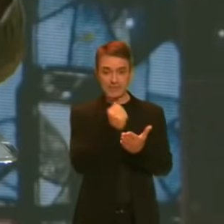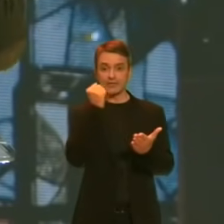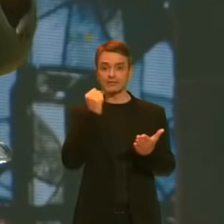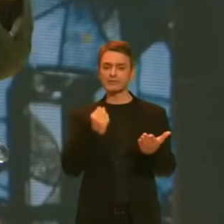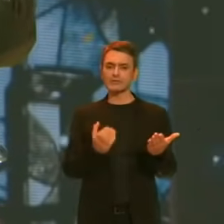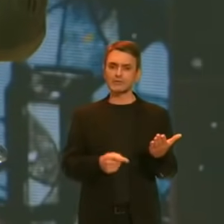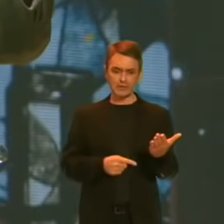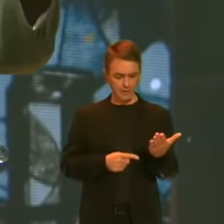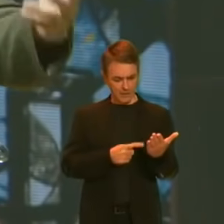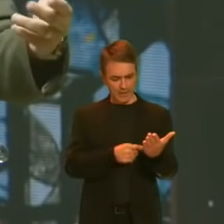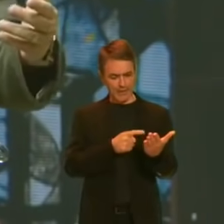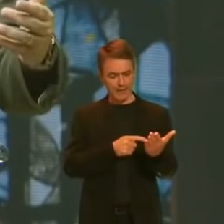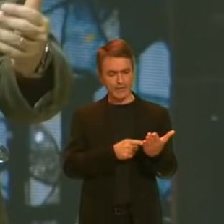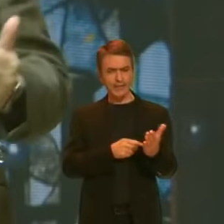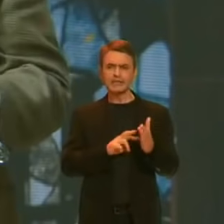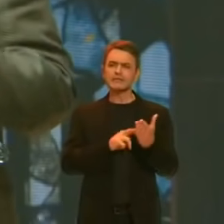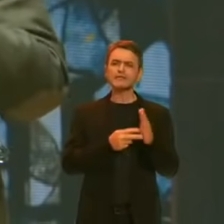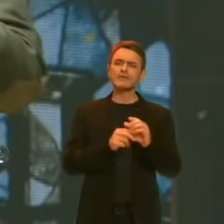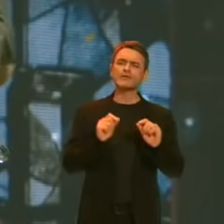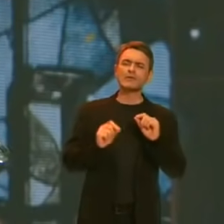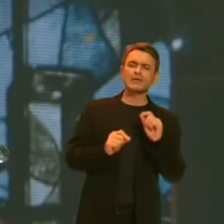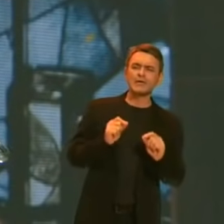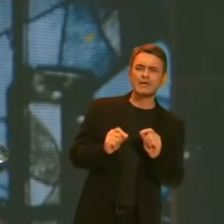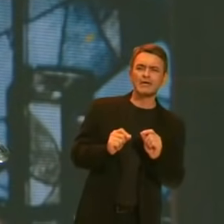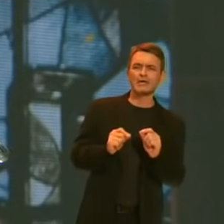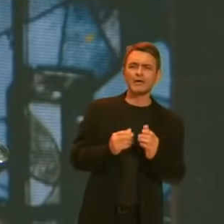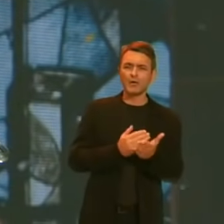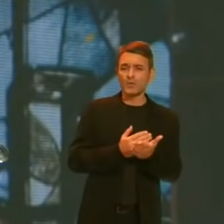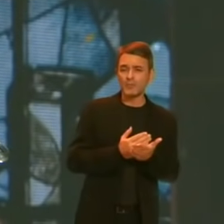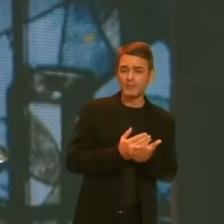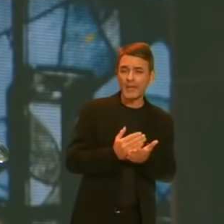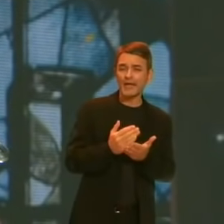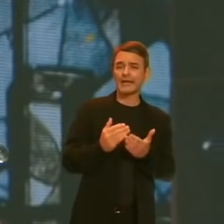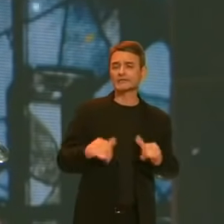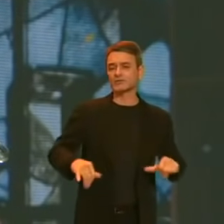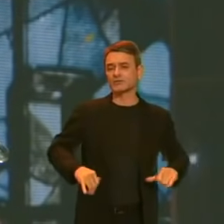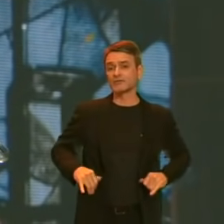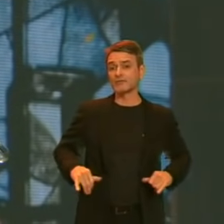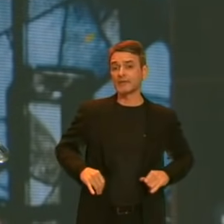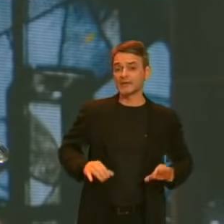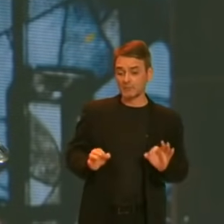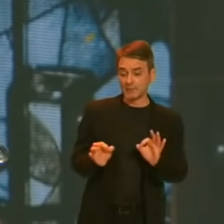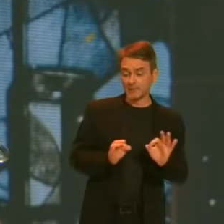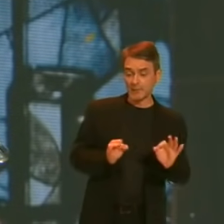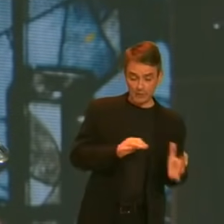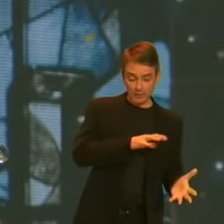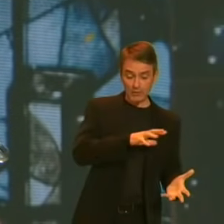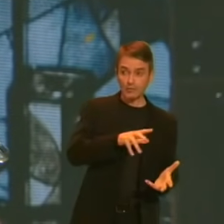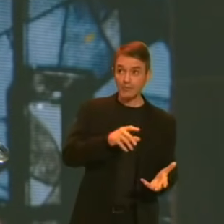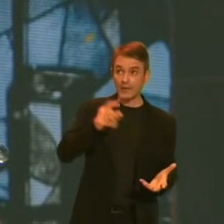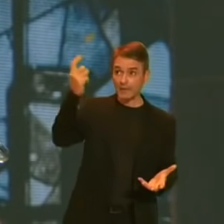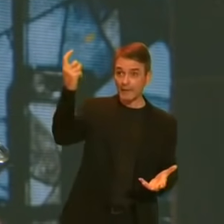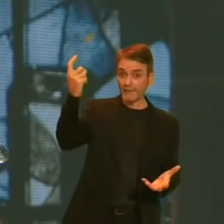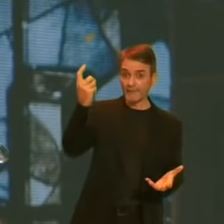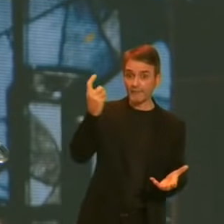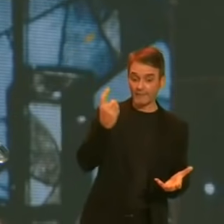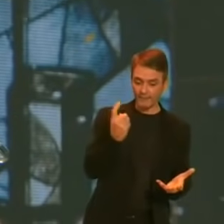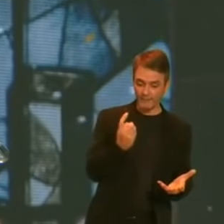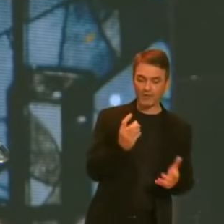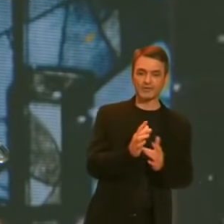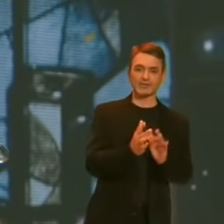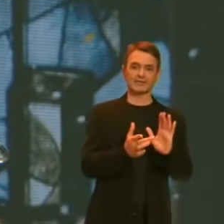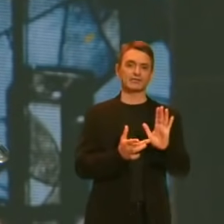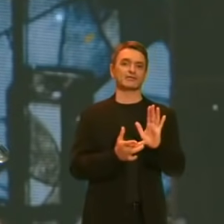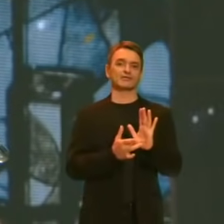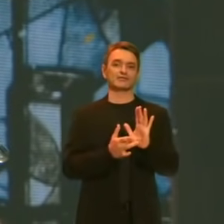os princípios de dores, preparando o mundo para a volta de Jesus, mas sendo um